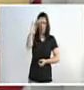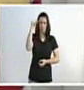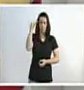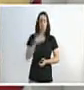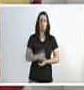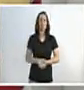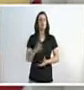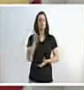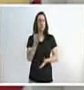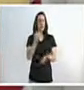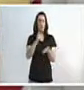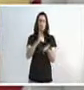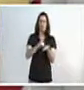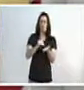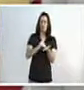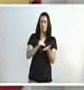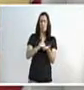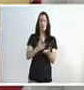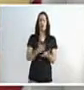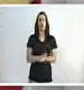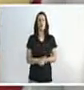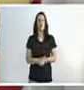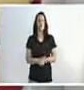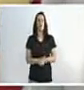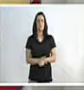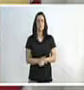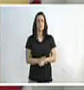já foi secretário de